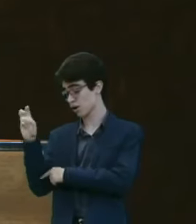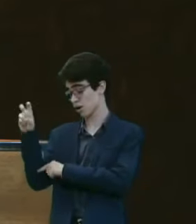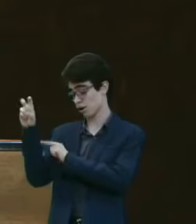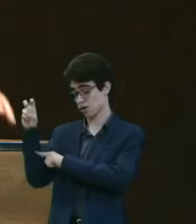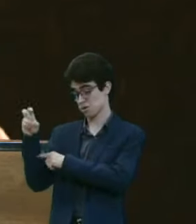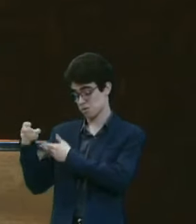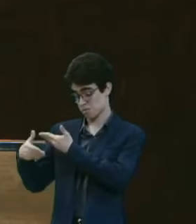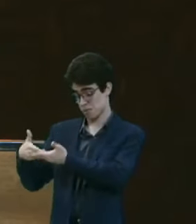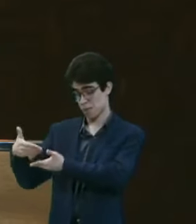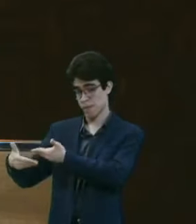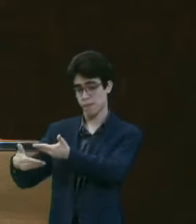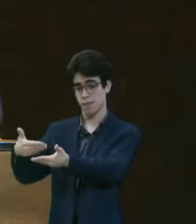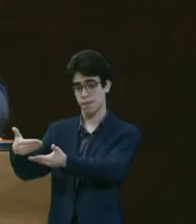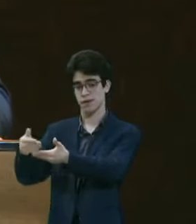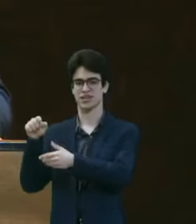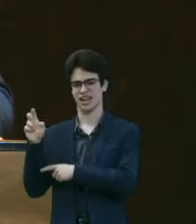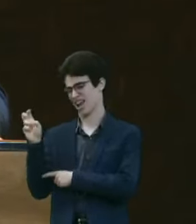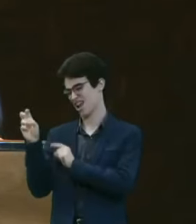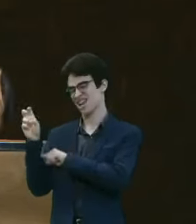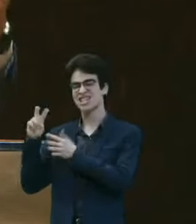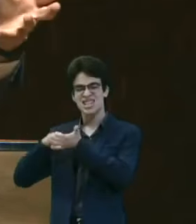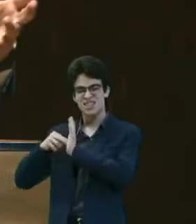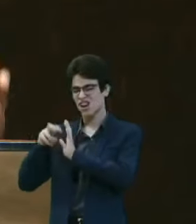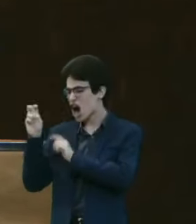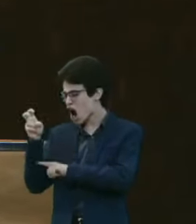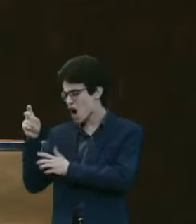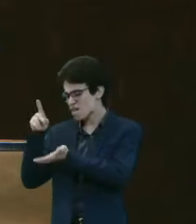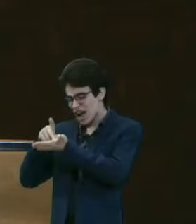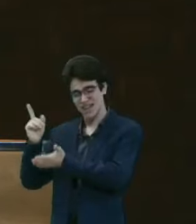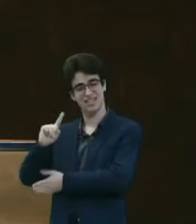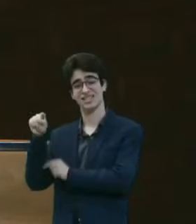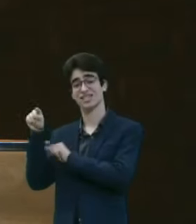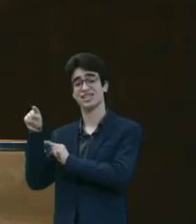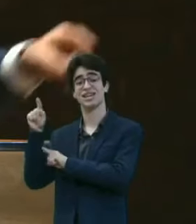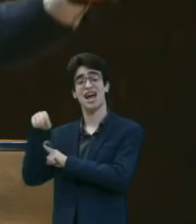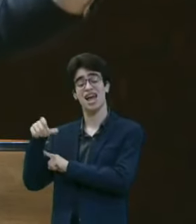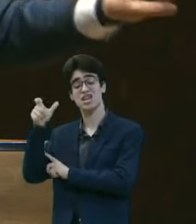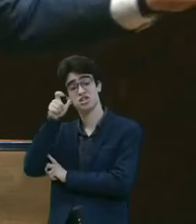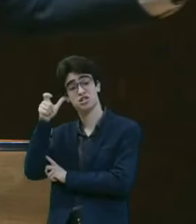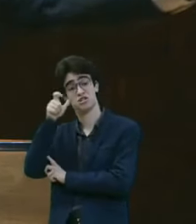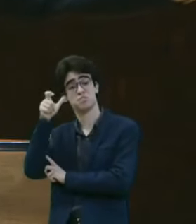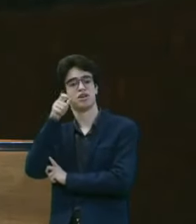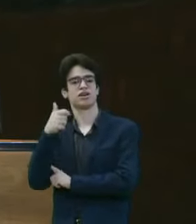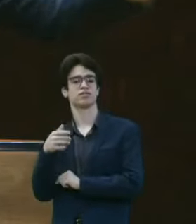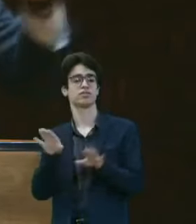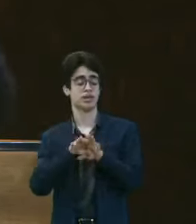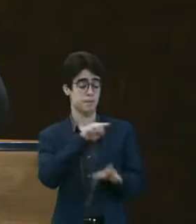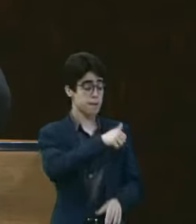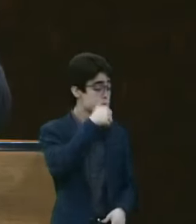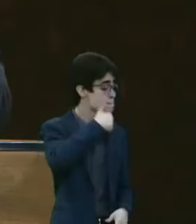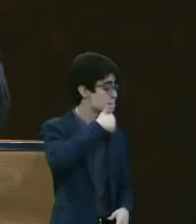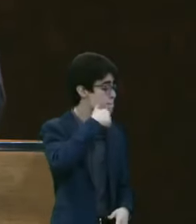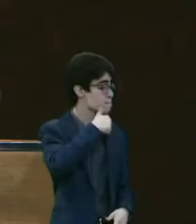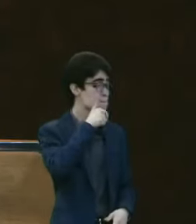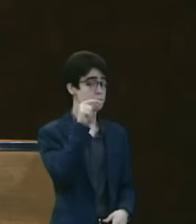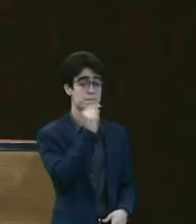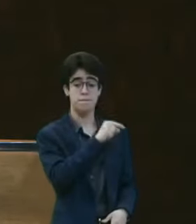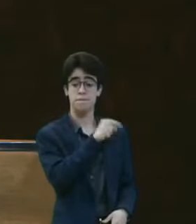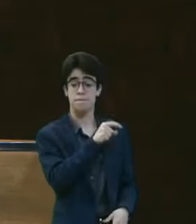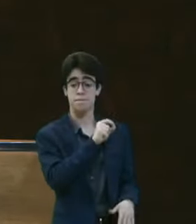serpente, que não é uma cobra aqui, é o inimigo. E o descendente da mulher,